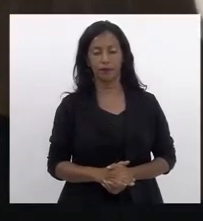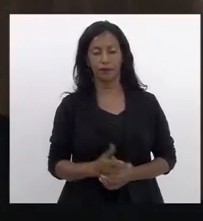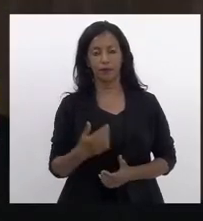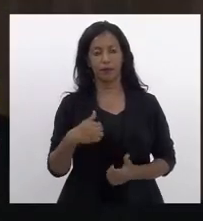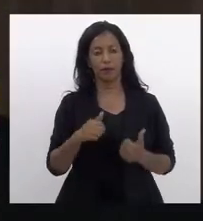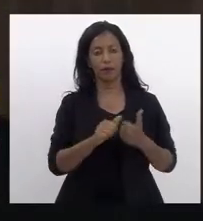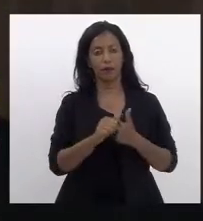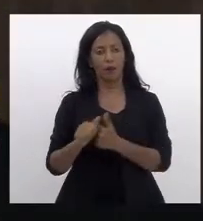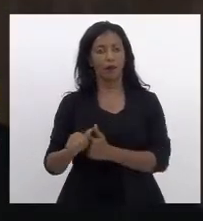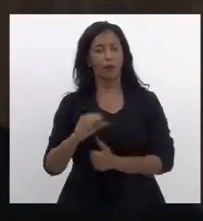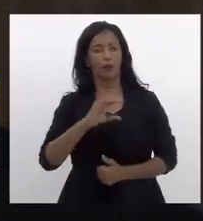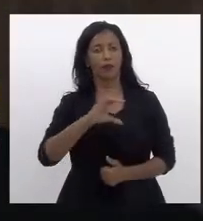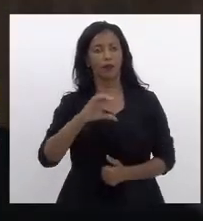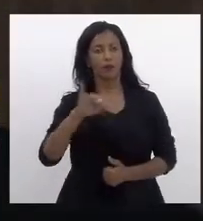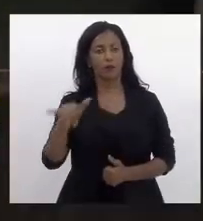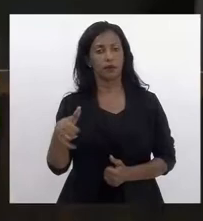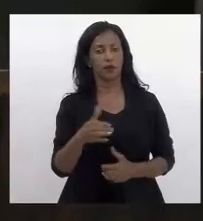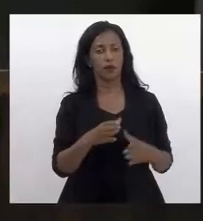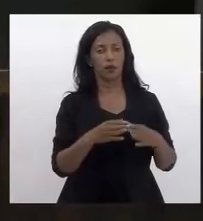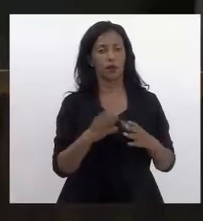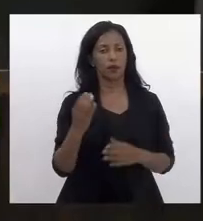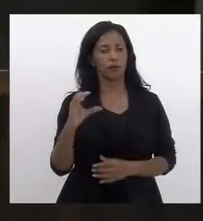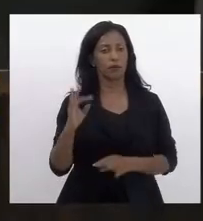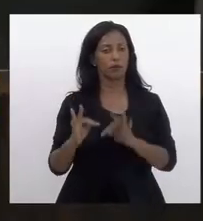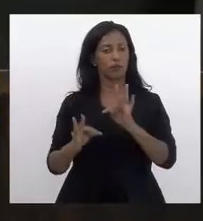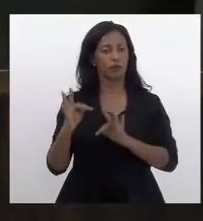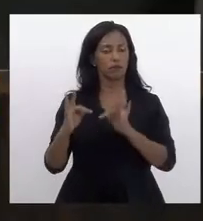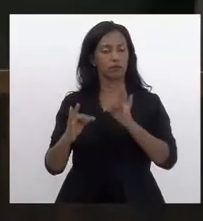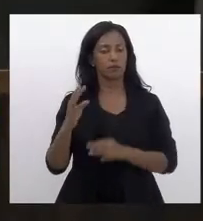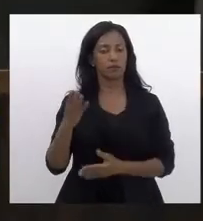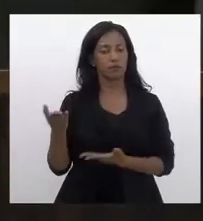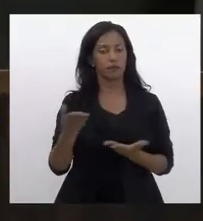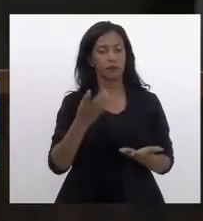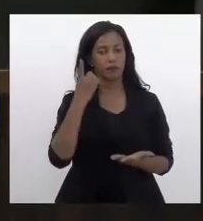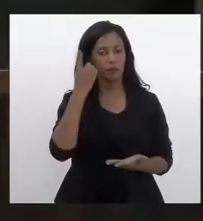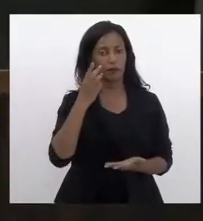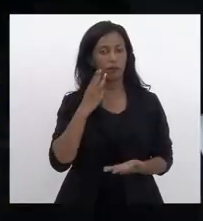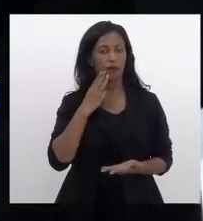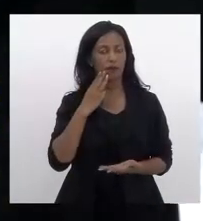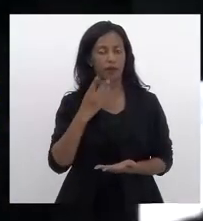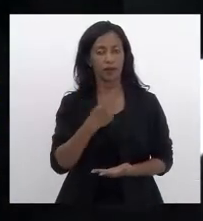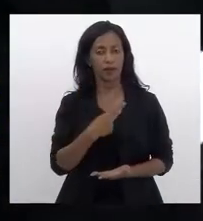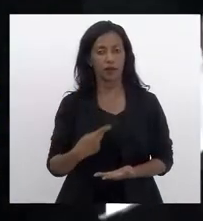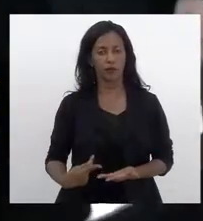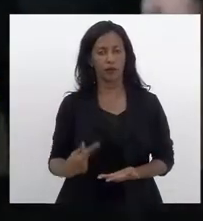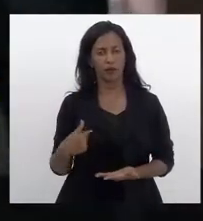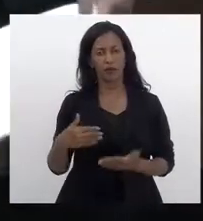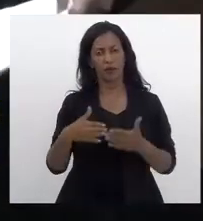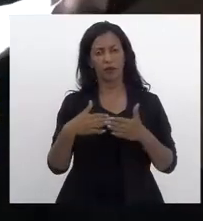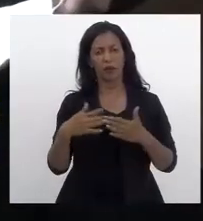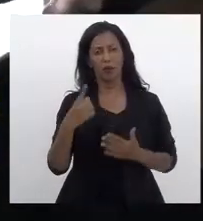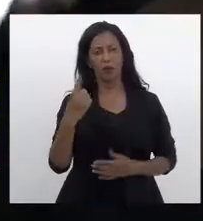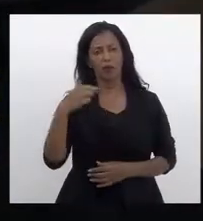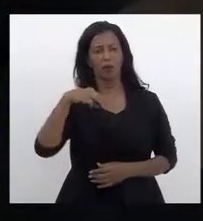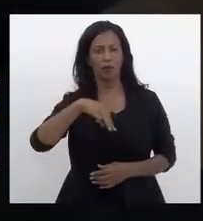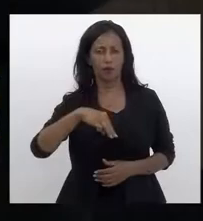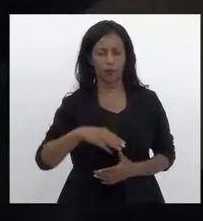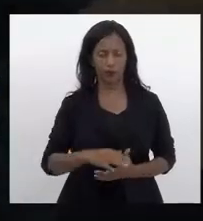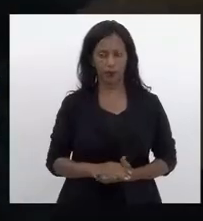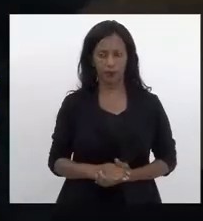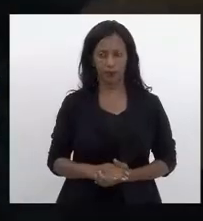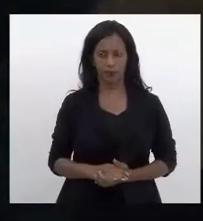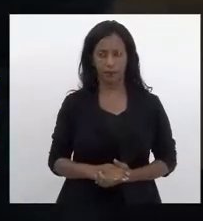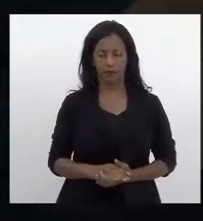Acompanho o parecer da CCJ. Pela Comissão de Ciência e Tecnologia, deputado Valdeque Carneiro. Senhor presidente, eu vou me permitir aqui um minutinho